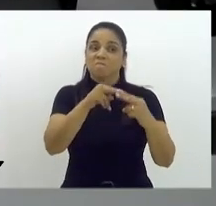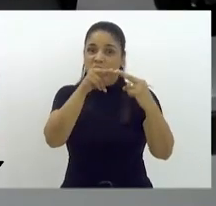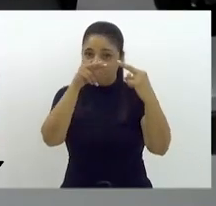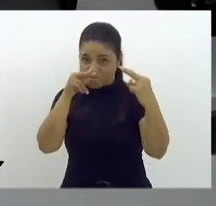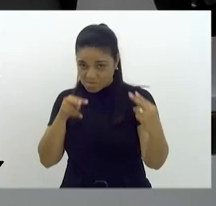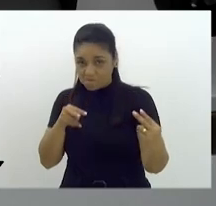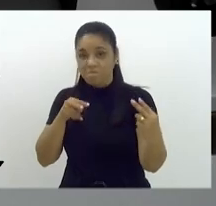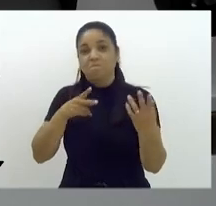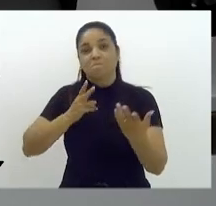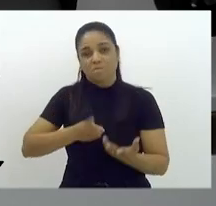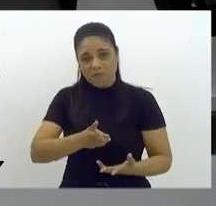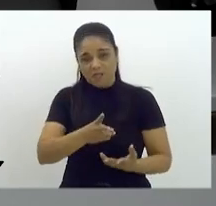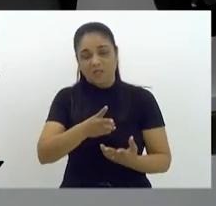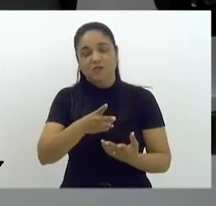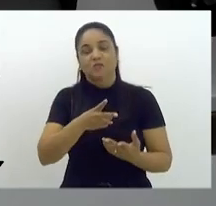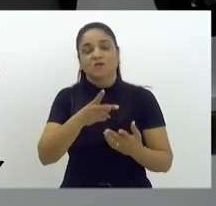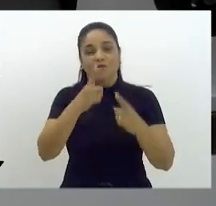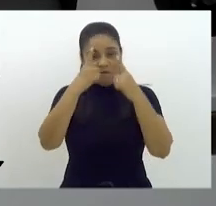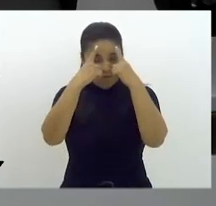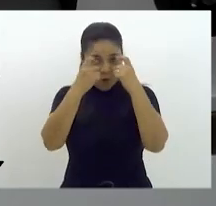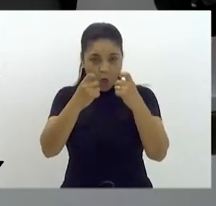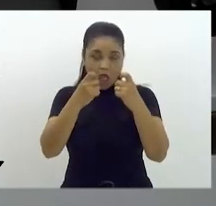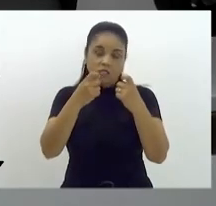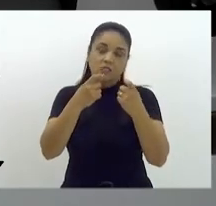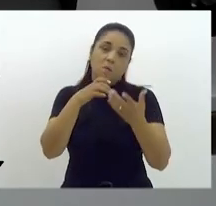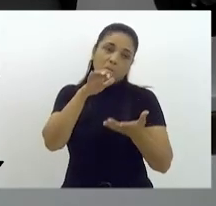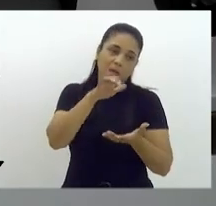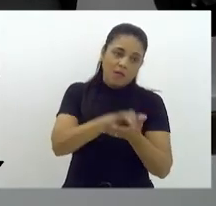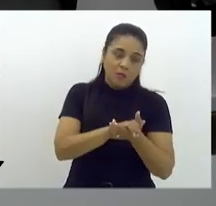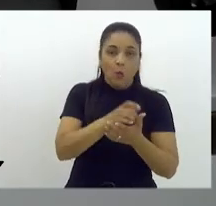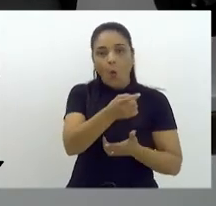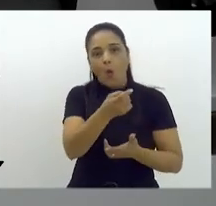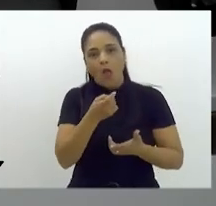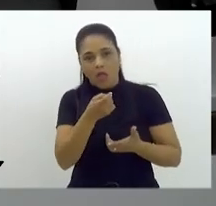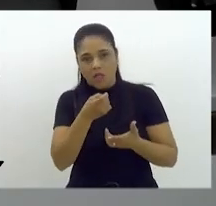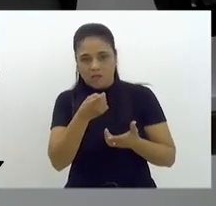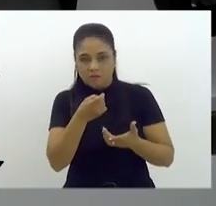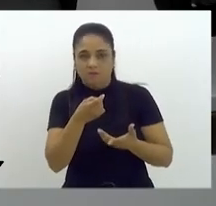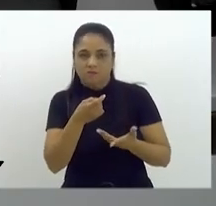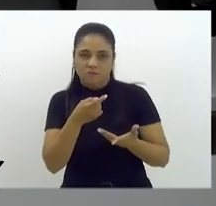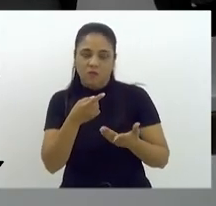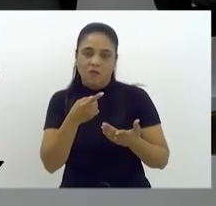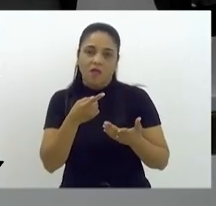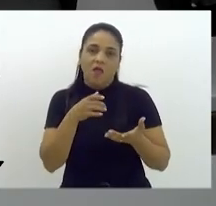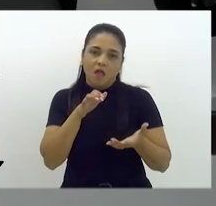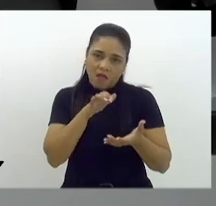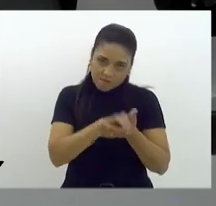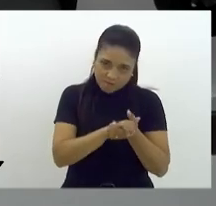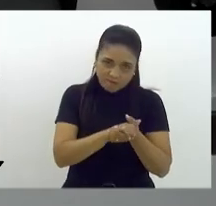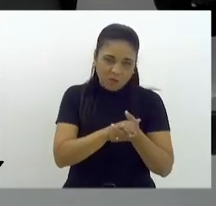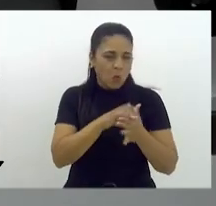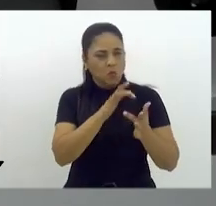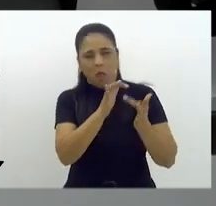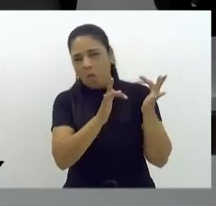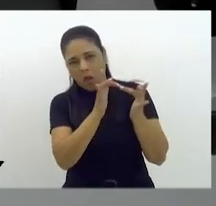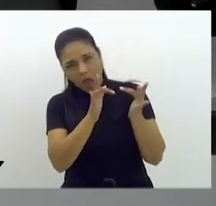praticada por um companheiro ou ex-companheiro então alguém que convivia tem um vínculo afetivo com a mulher então